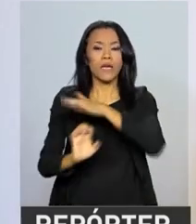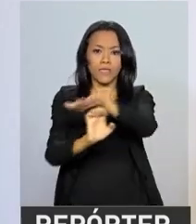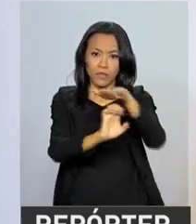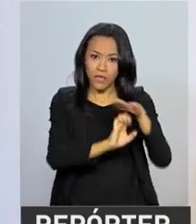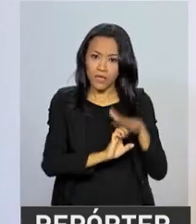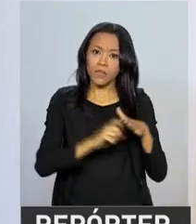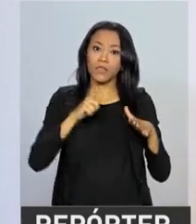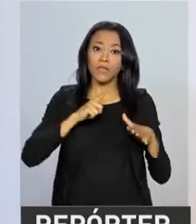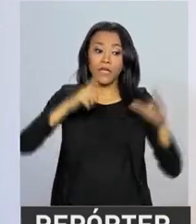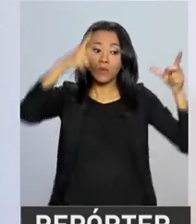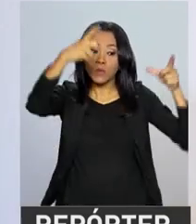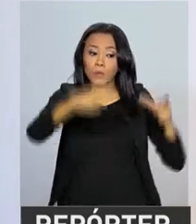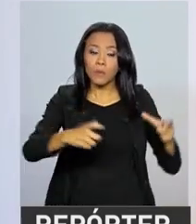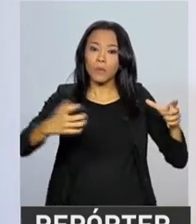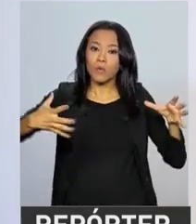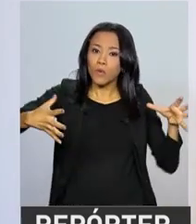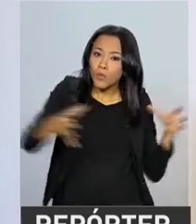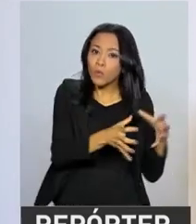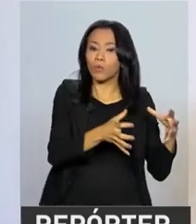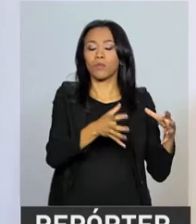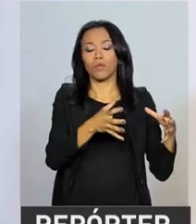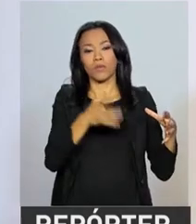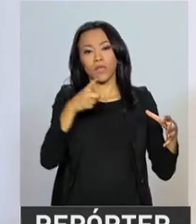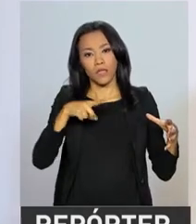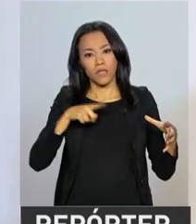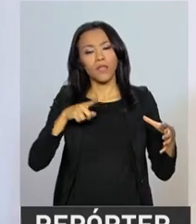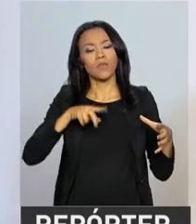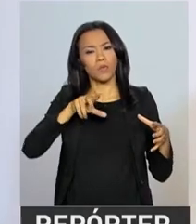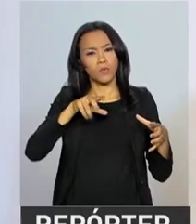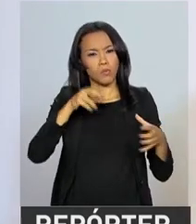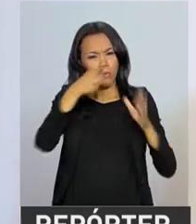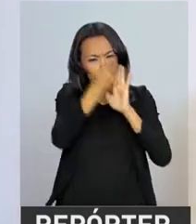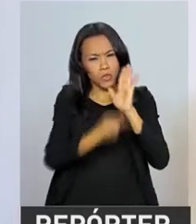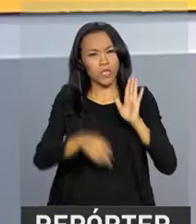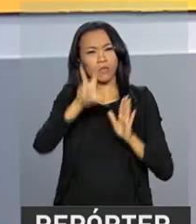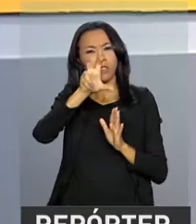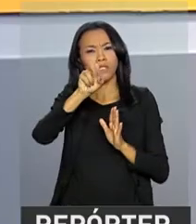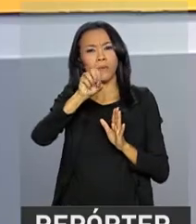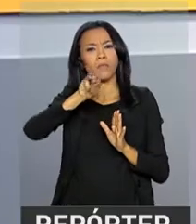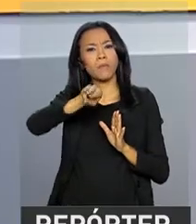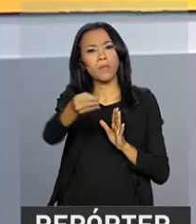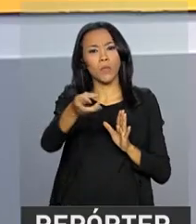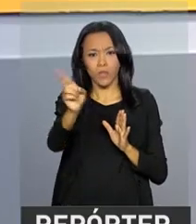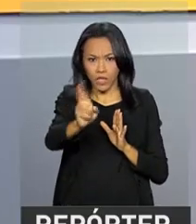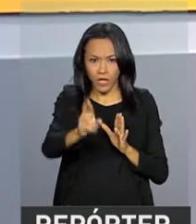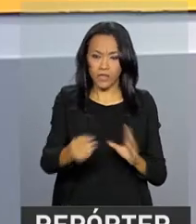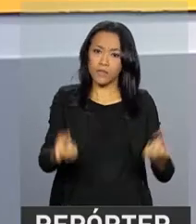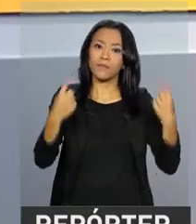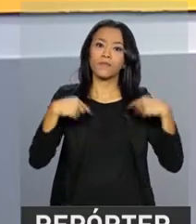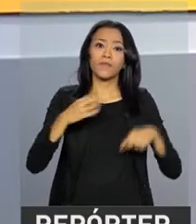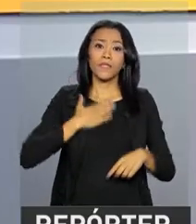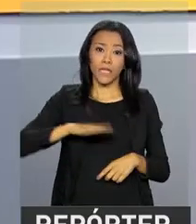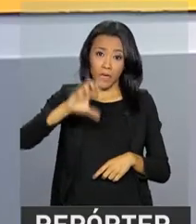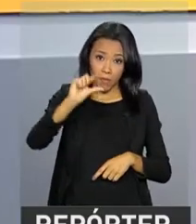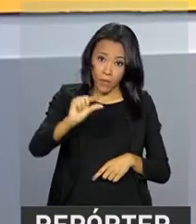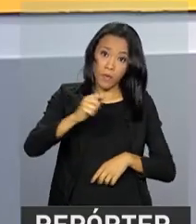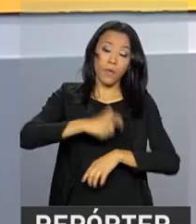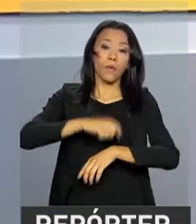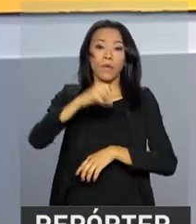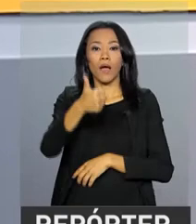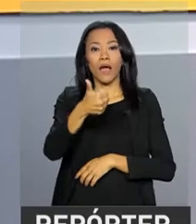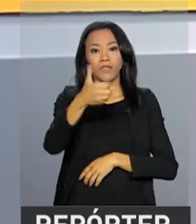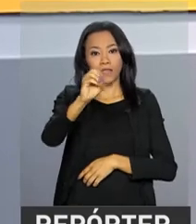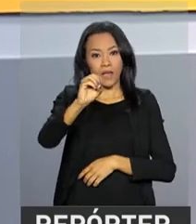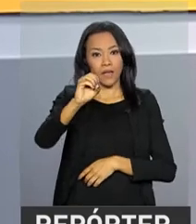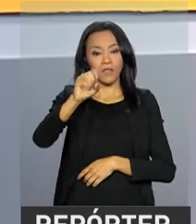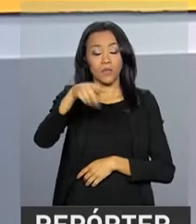houve um investimento nesse projeto de 50 milhões de reais daqui a pouco às 10 horas do ministro da saúde